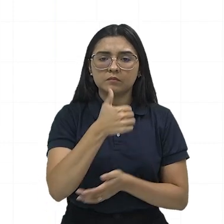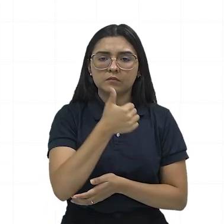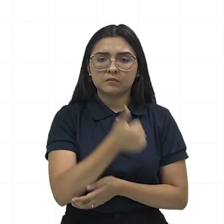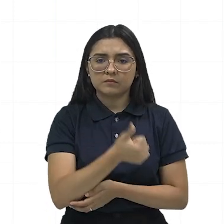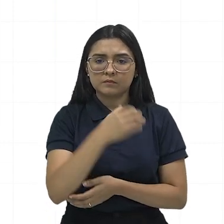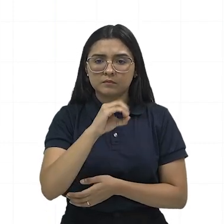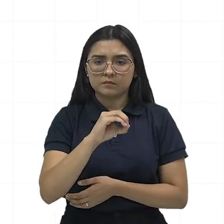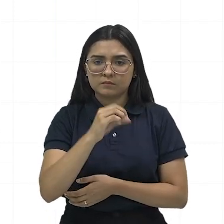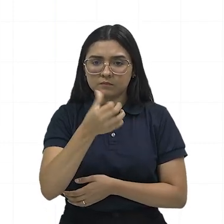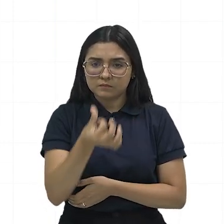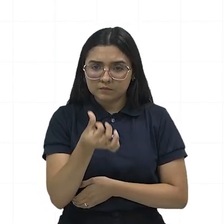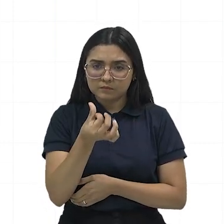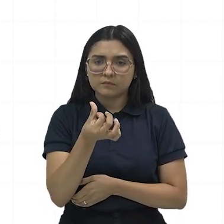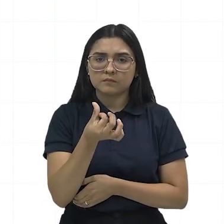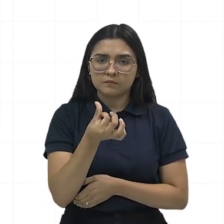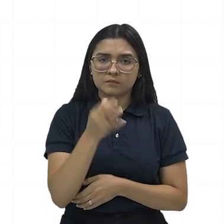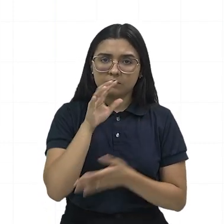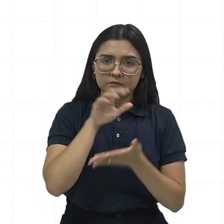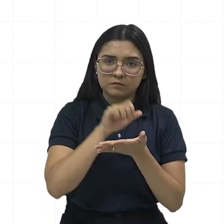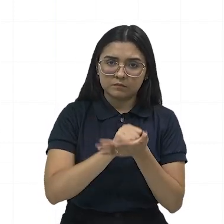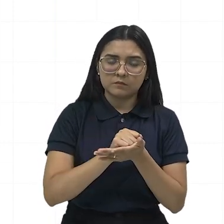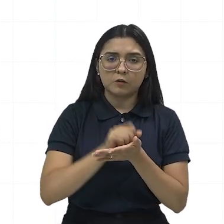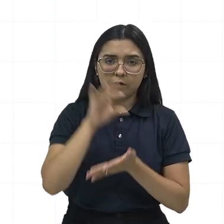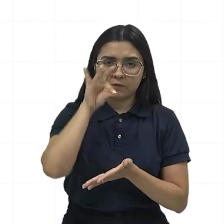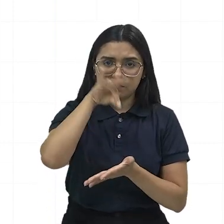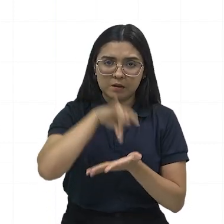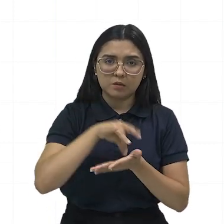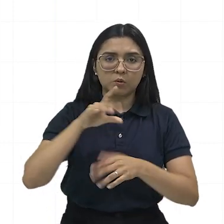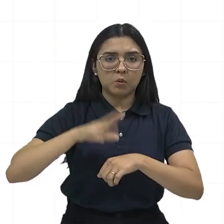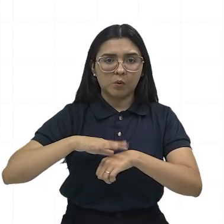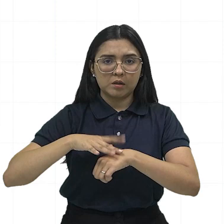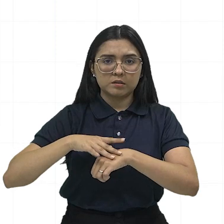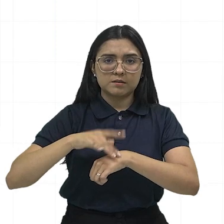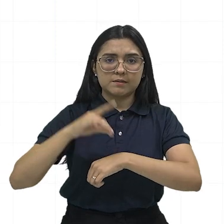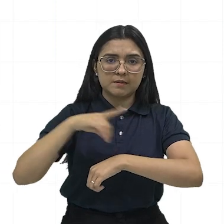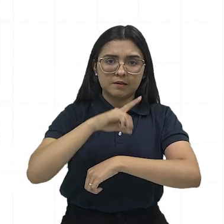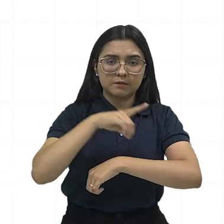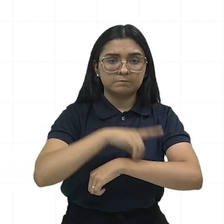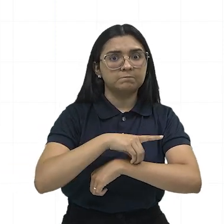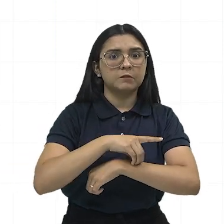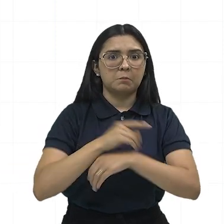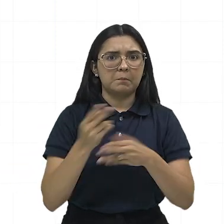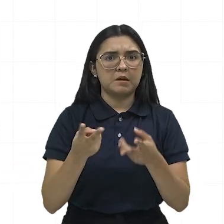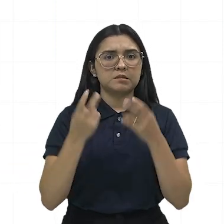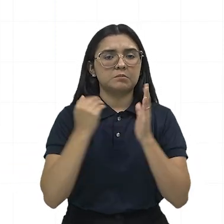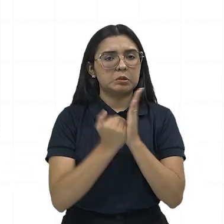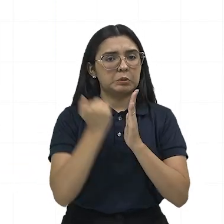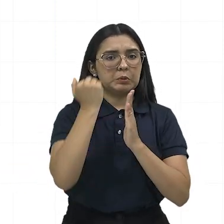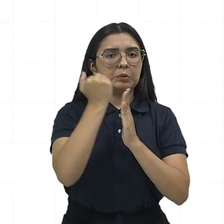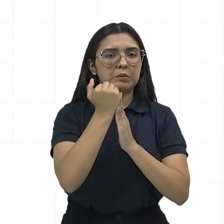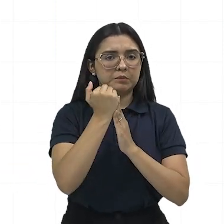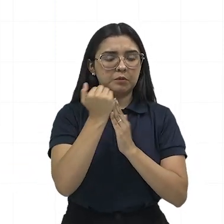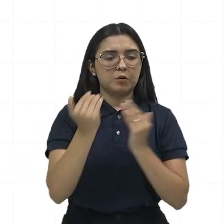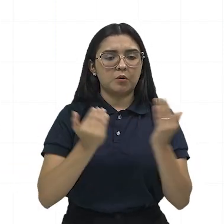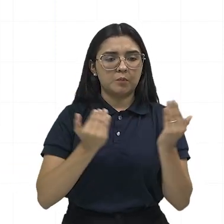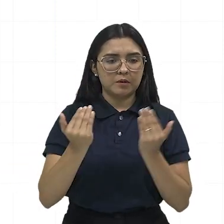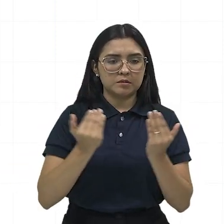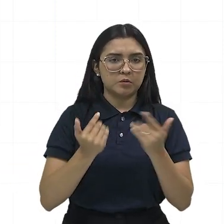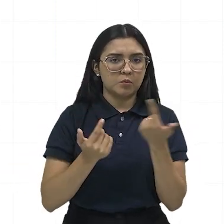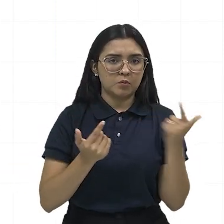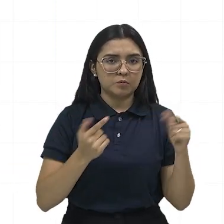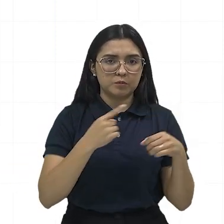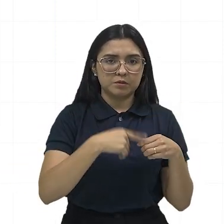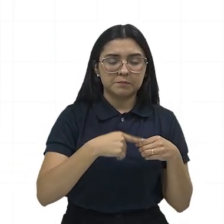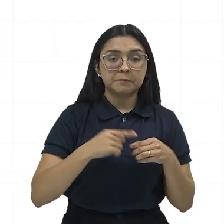106 casos, né, confirmados, registrados, tá? Então já aumentou aí em relação ao município de Boca do